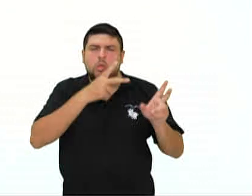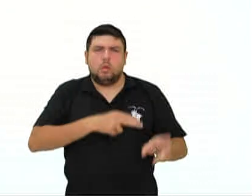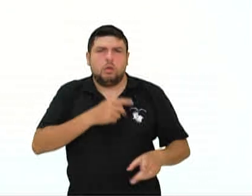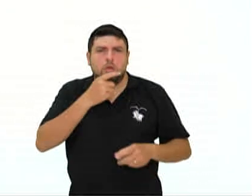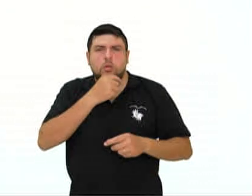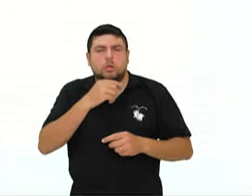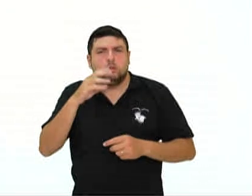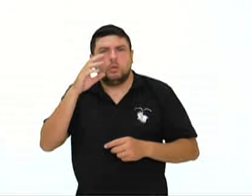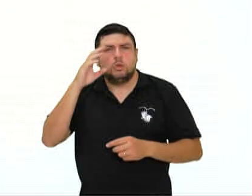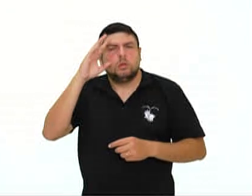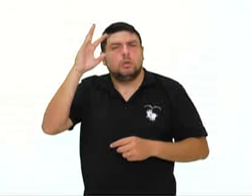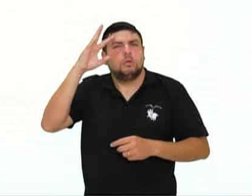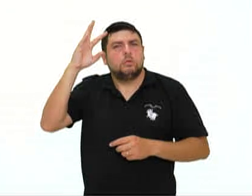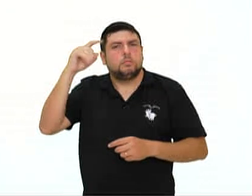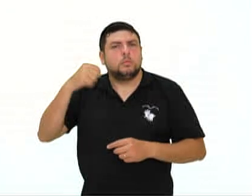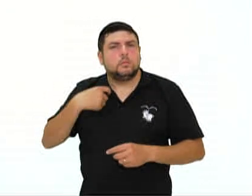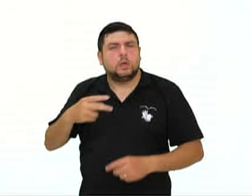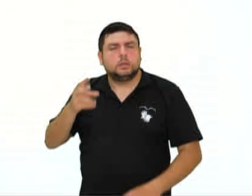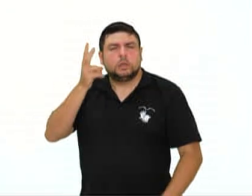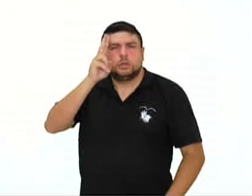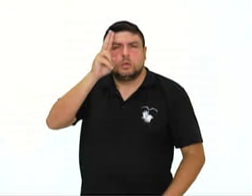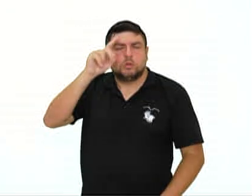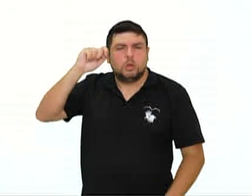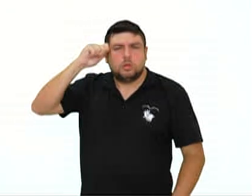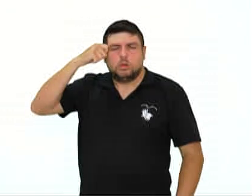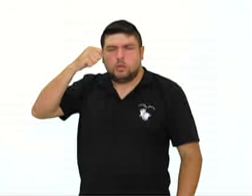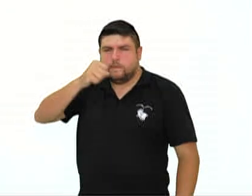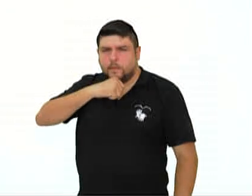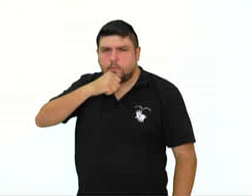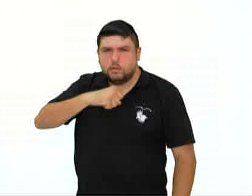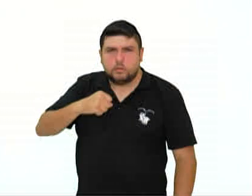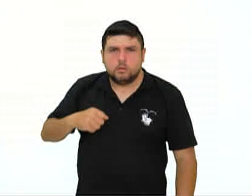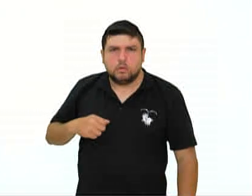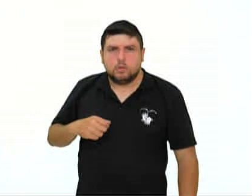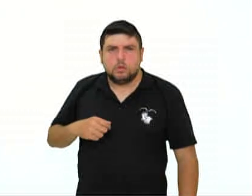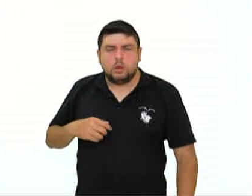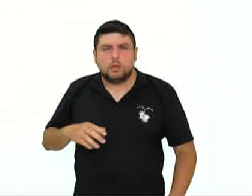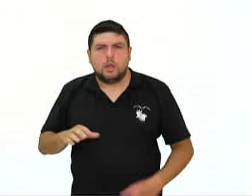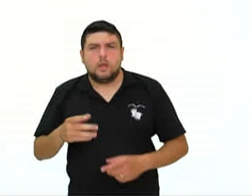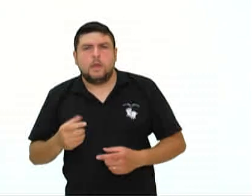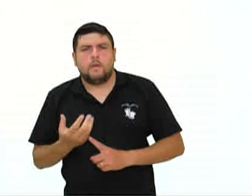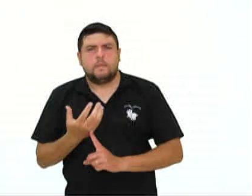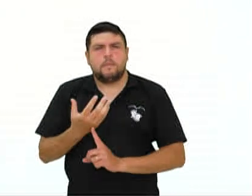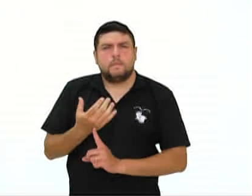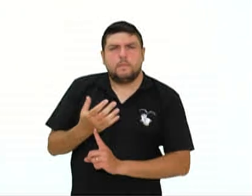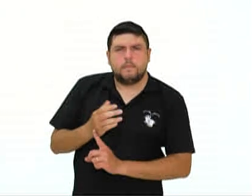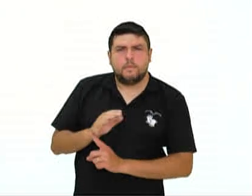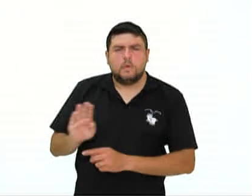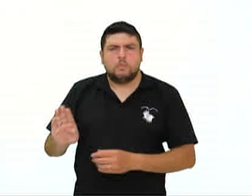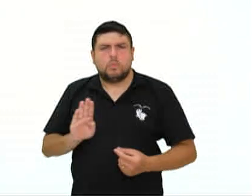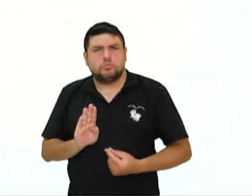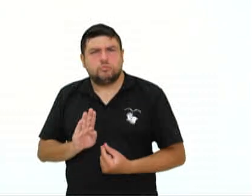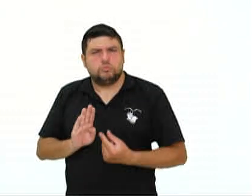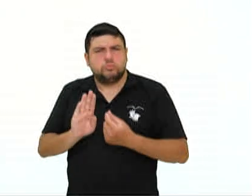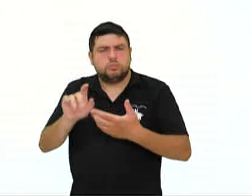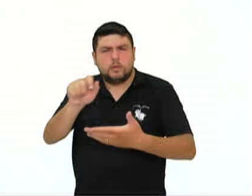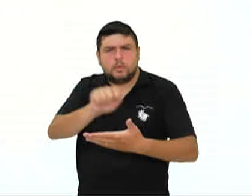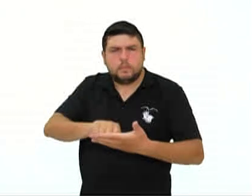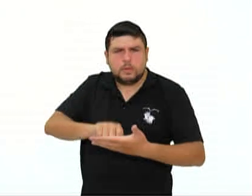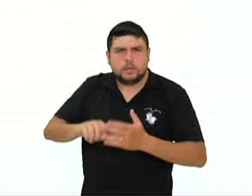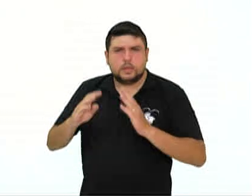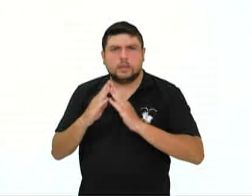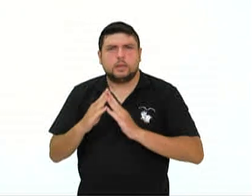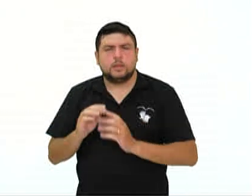nas histórias das negras velhas, da vela pequeno-burguesa dos oratórios e das escritas em casa. As